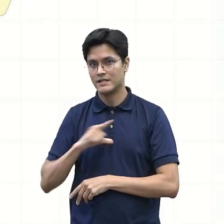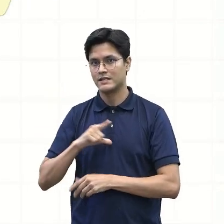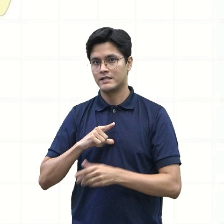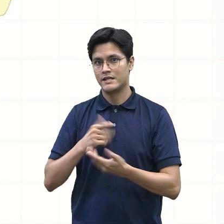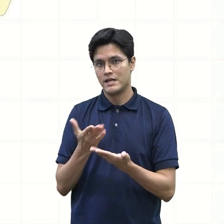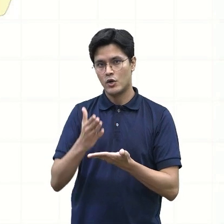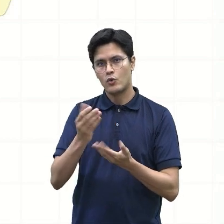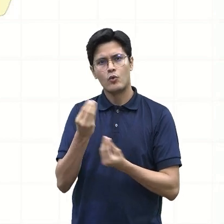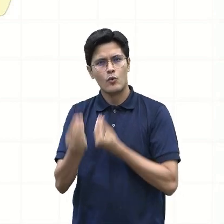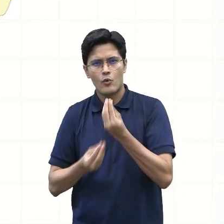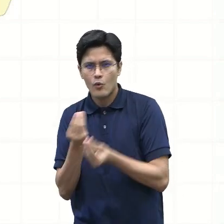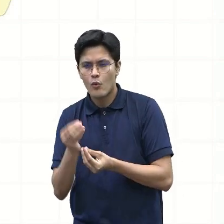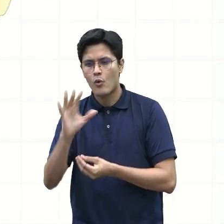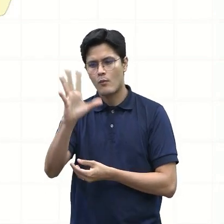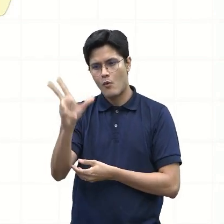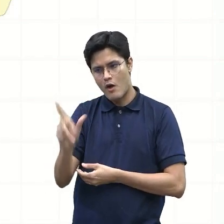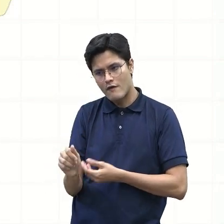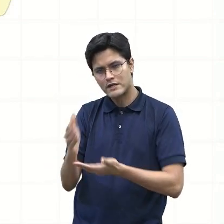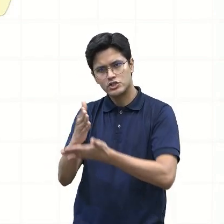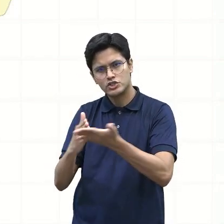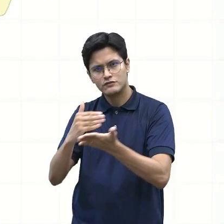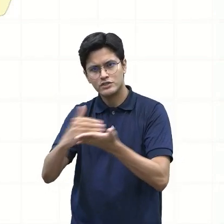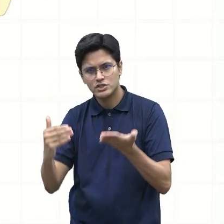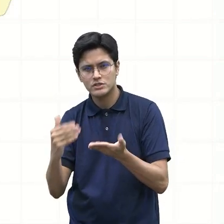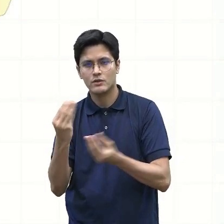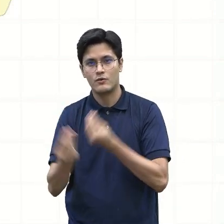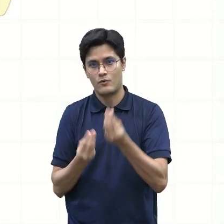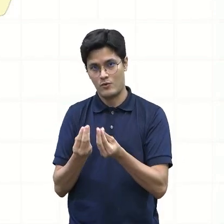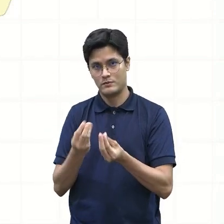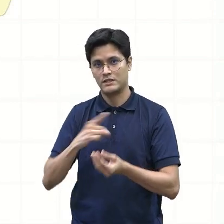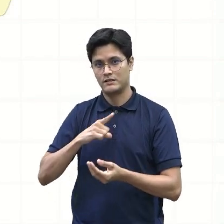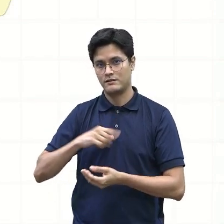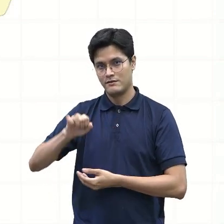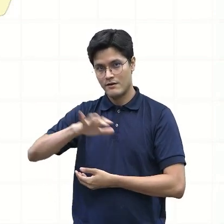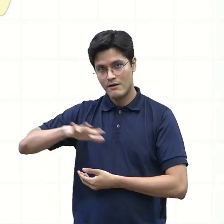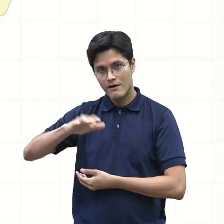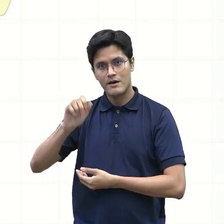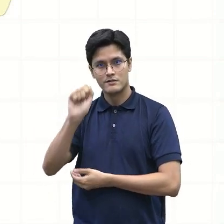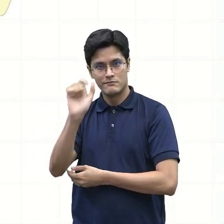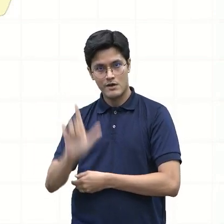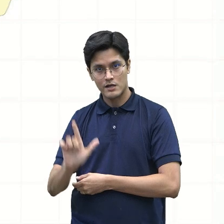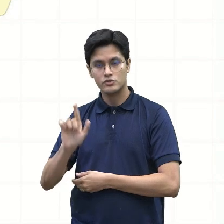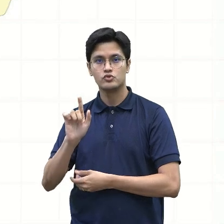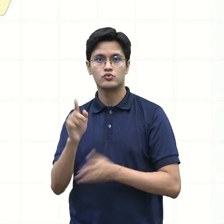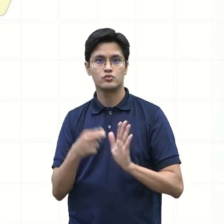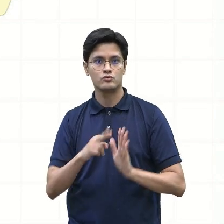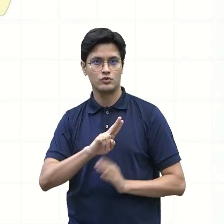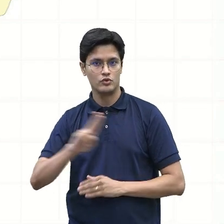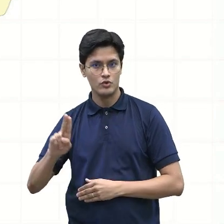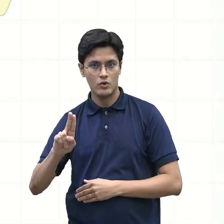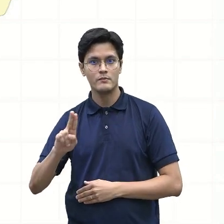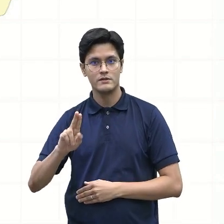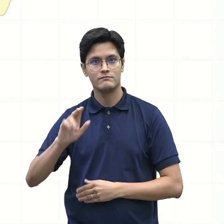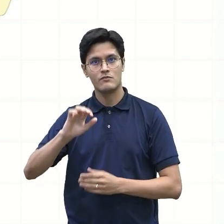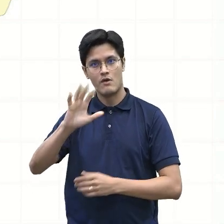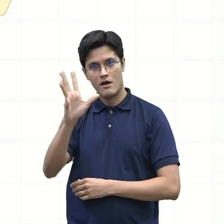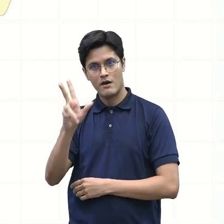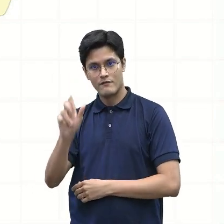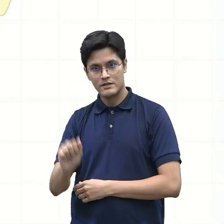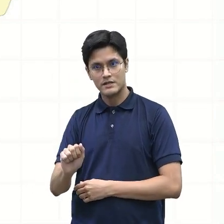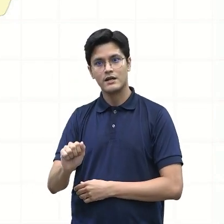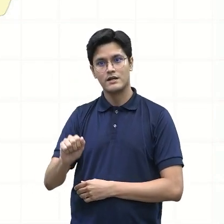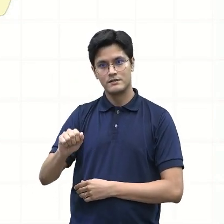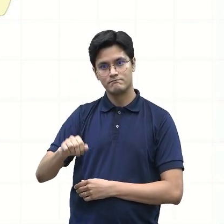África. Observe que eu tenho aqui uma região azul, que é chamada de África saariana, e a área